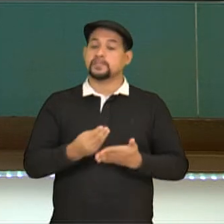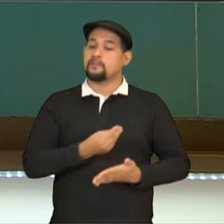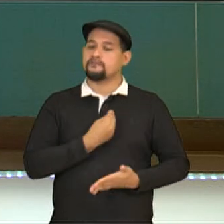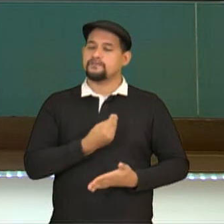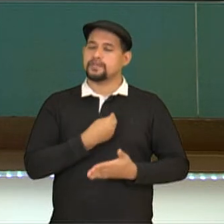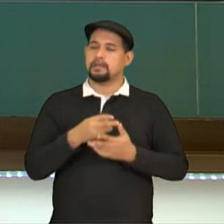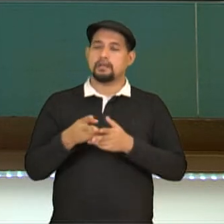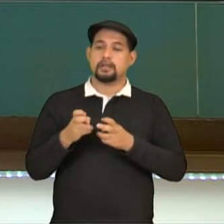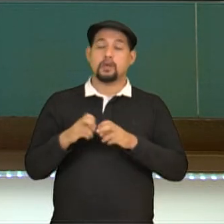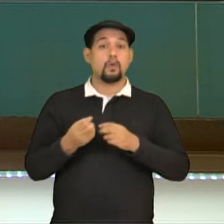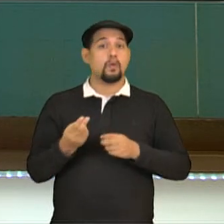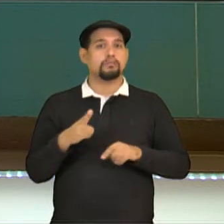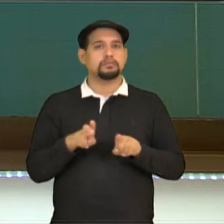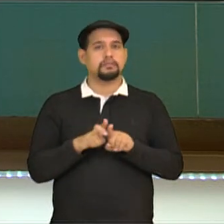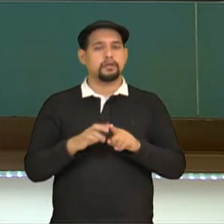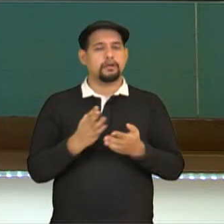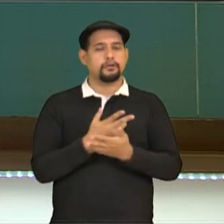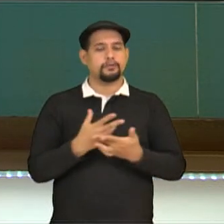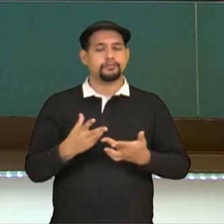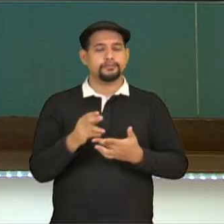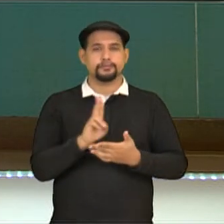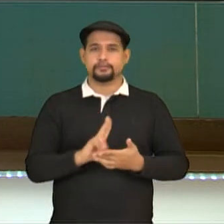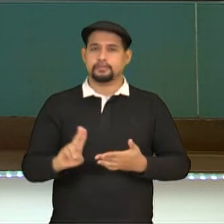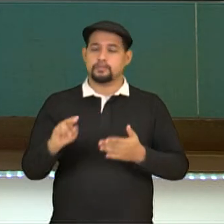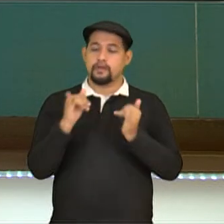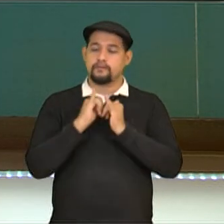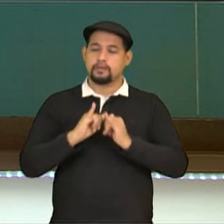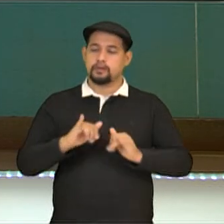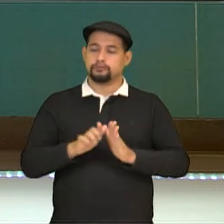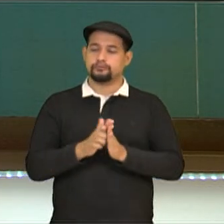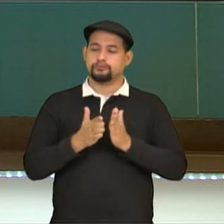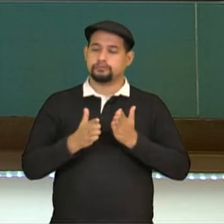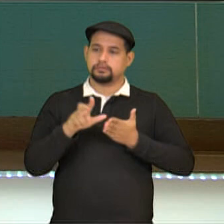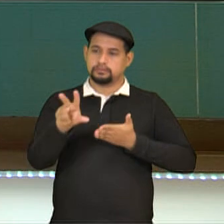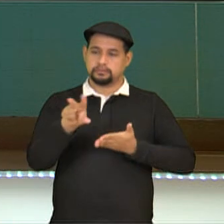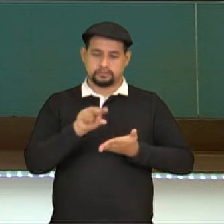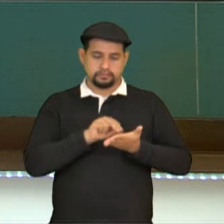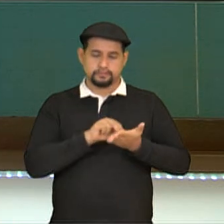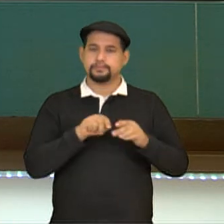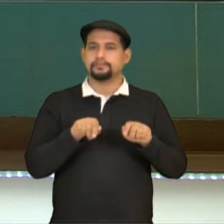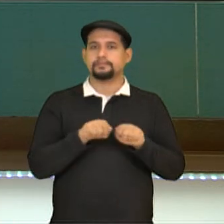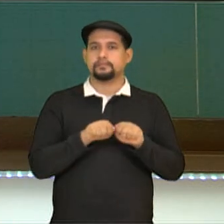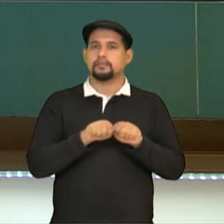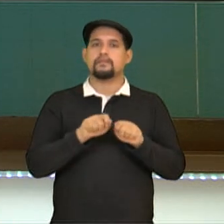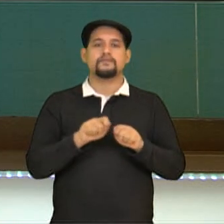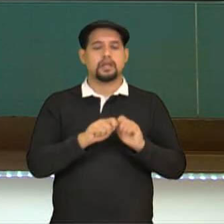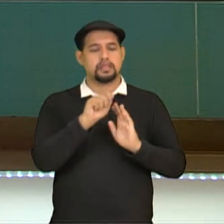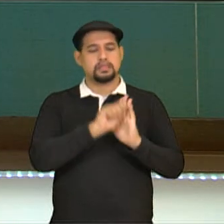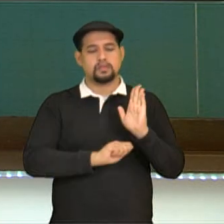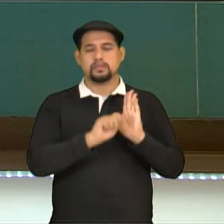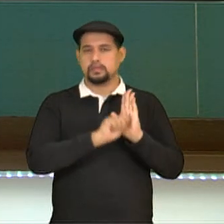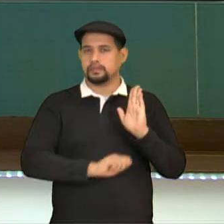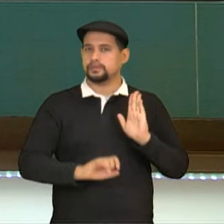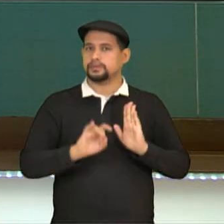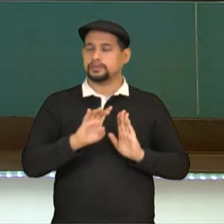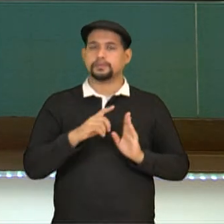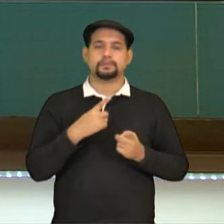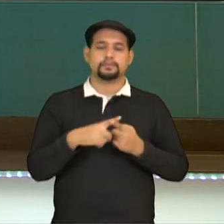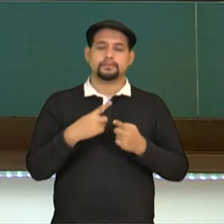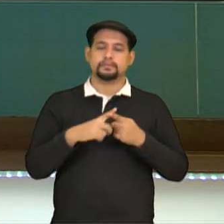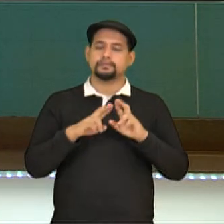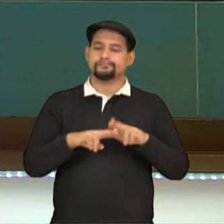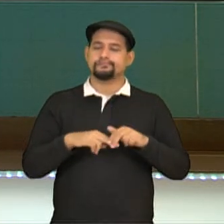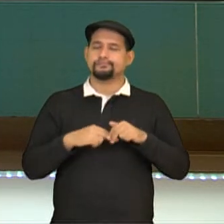por ele ou fatos extraídos de uma notícia de jornal ou revista e transformados num texto ficcional, porque ele